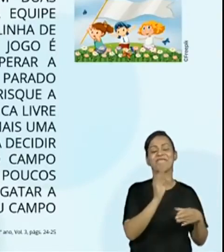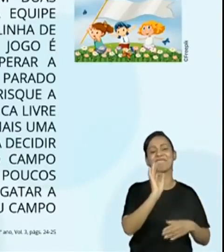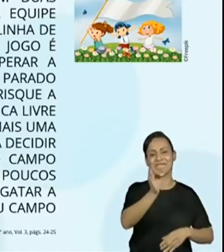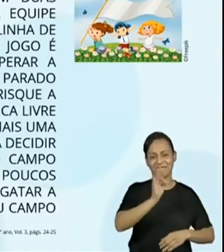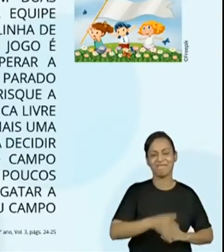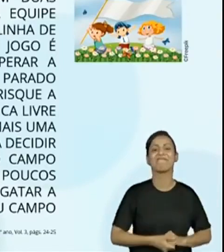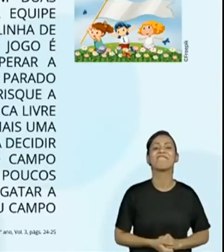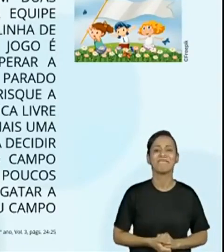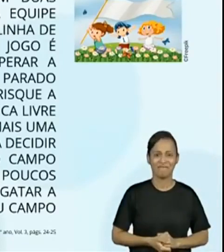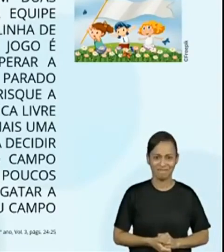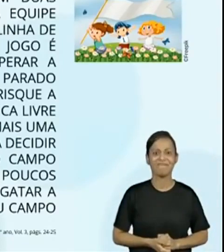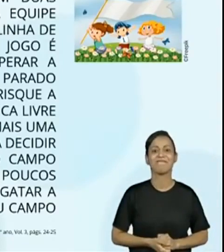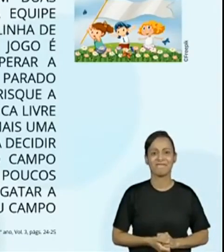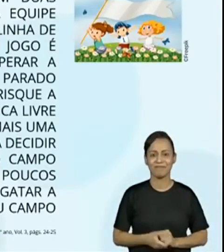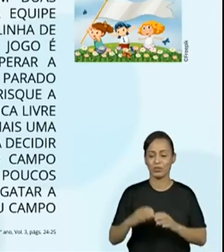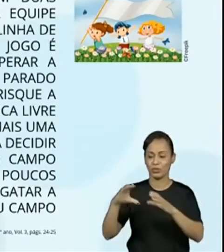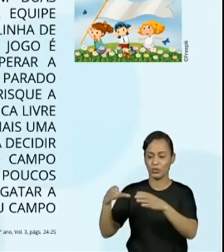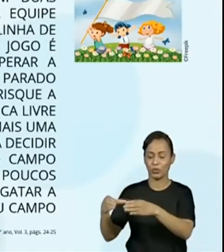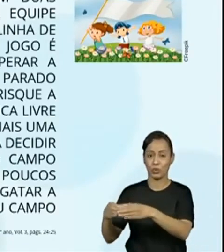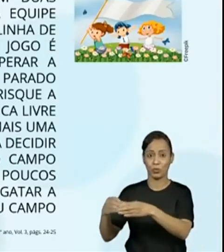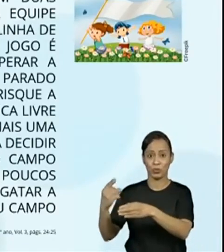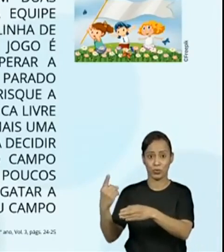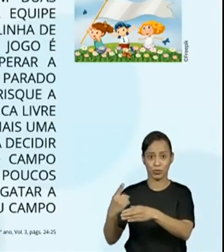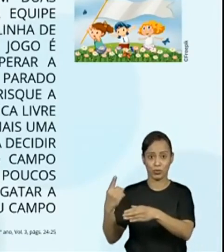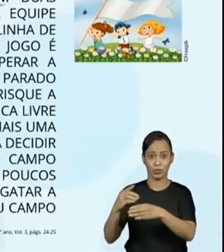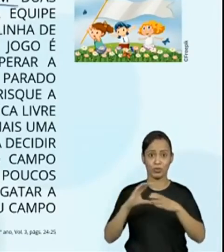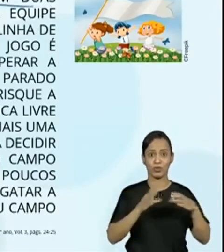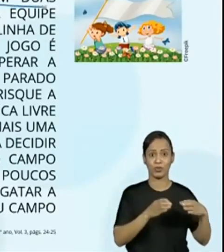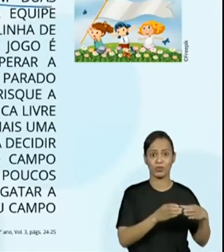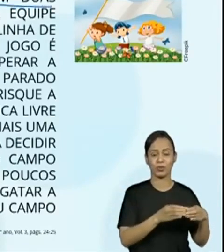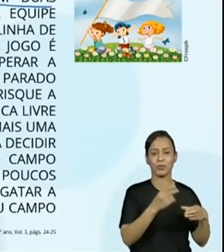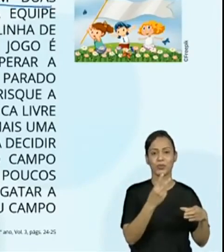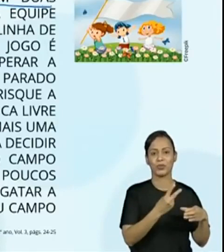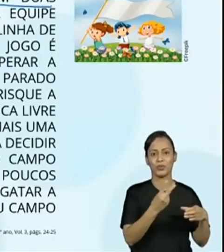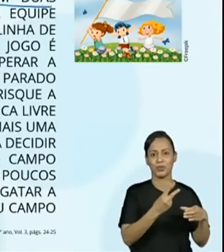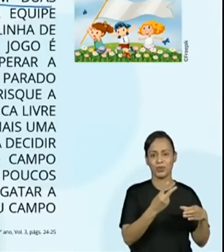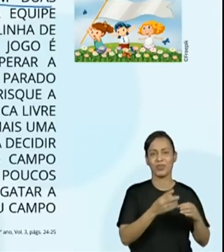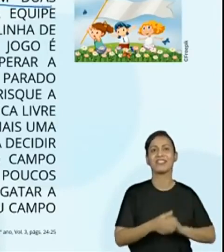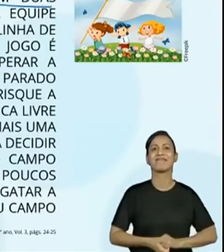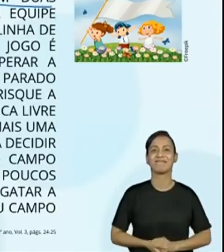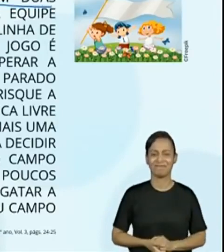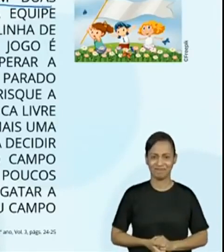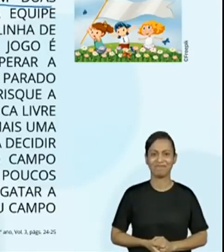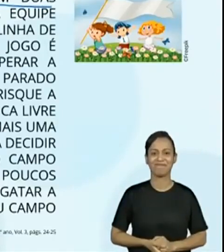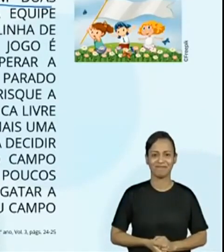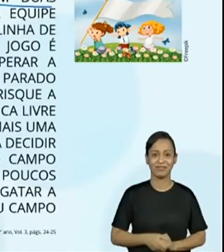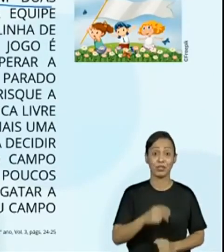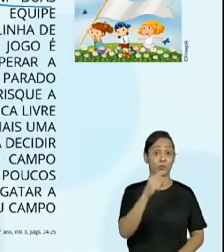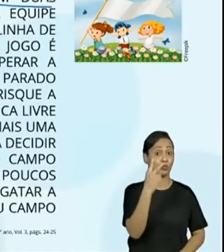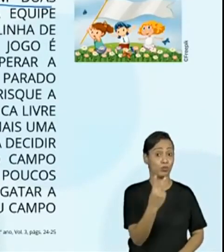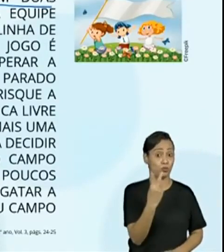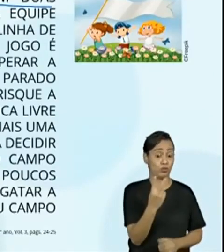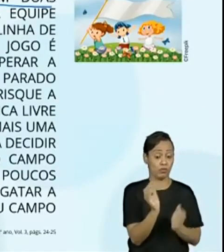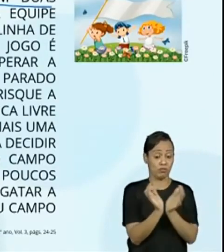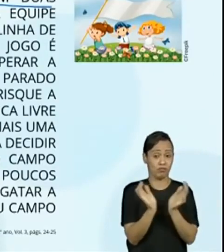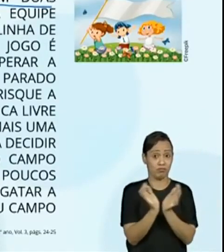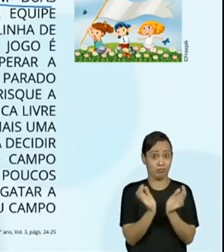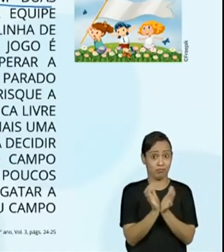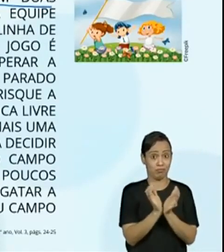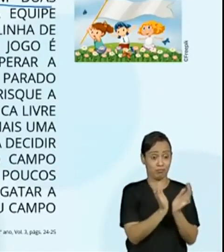trouxe. O grupo é organizado em duas